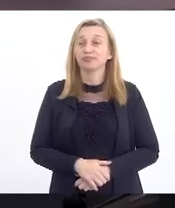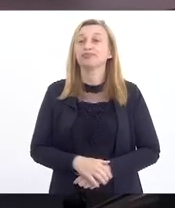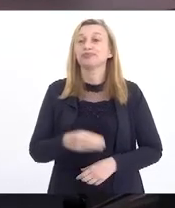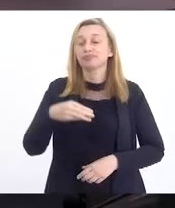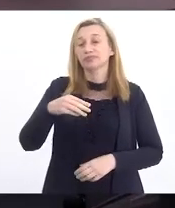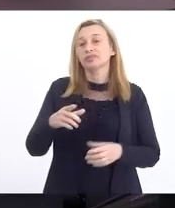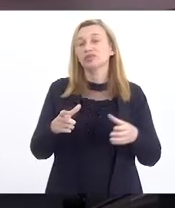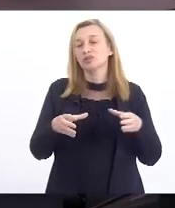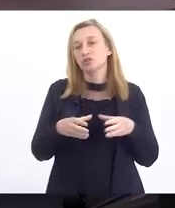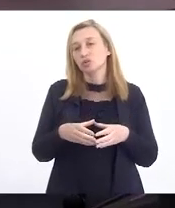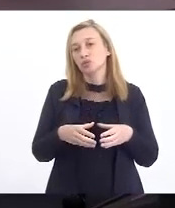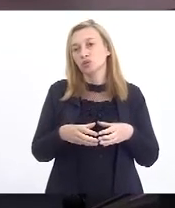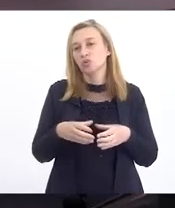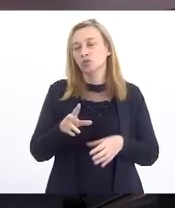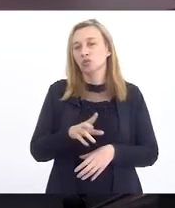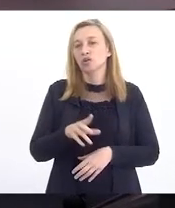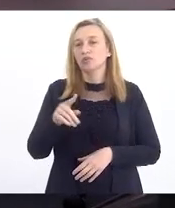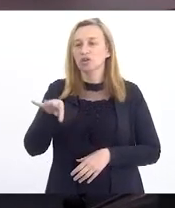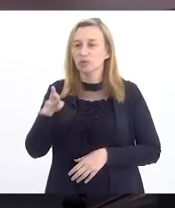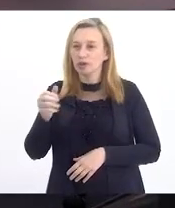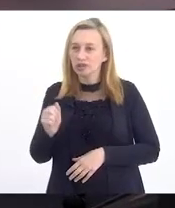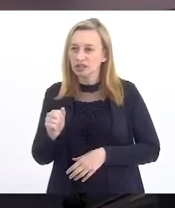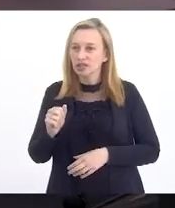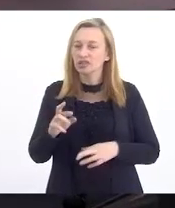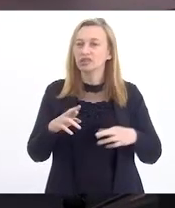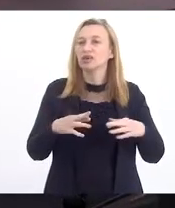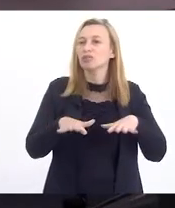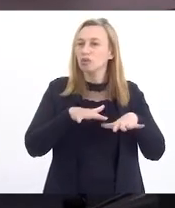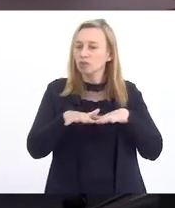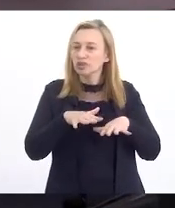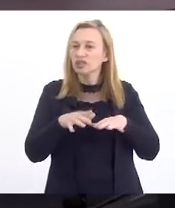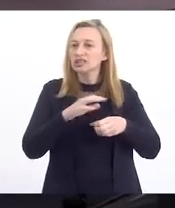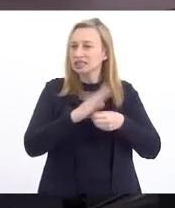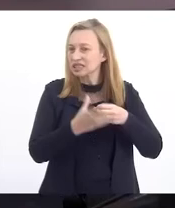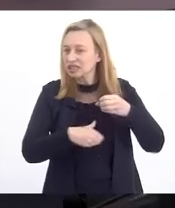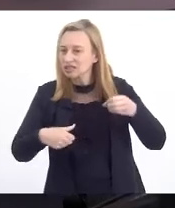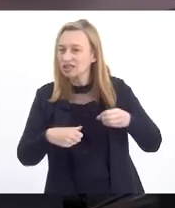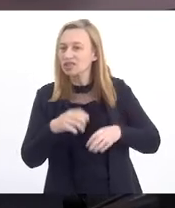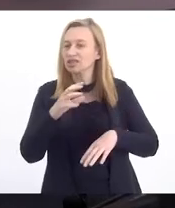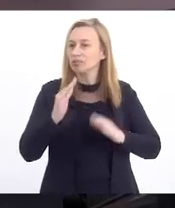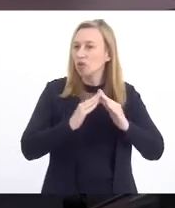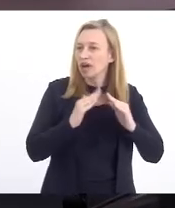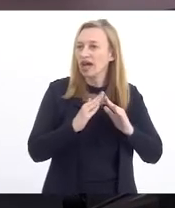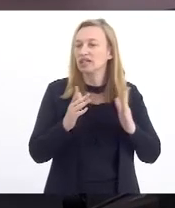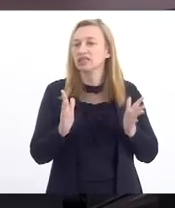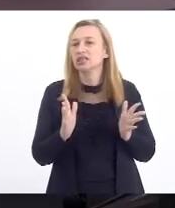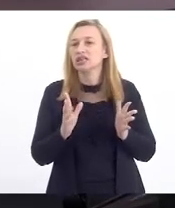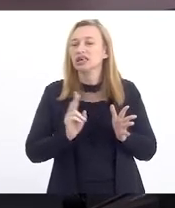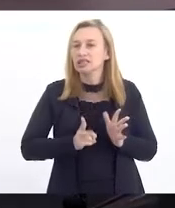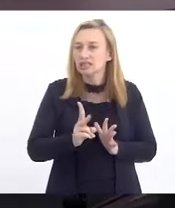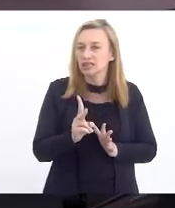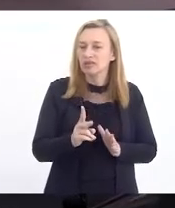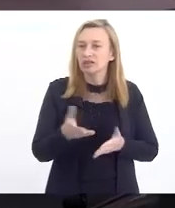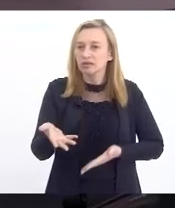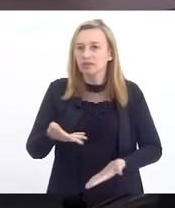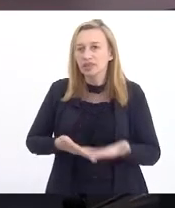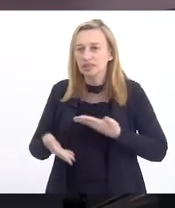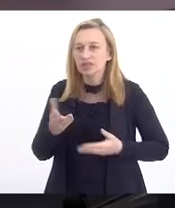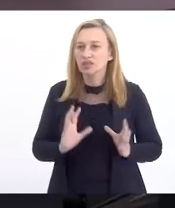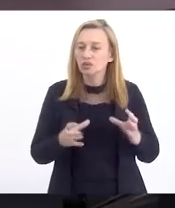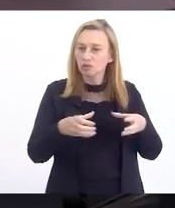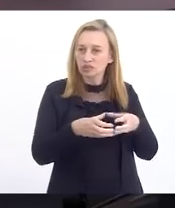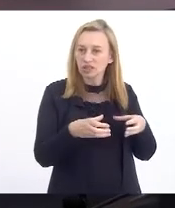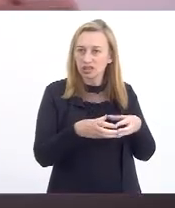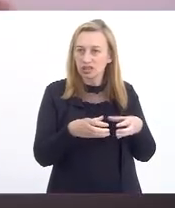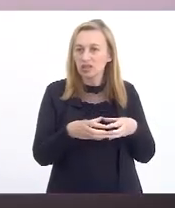Metropolitana, que se reúne frequentemente sobre os temas da mobilidade, do saneamento, da habitação, enfim, e sempre faz isso em parceria com as comissões